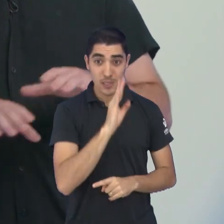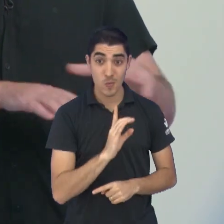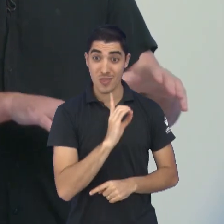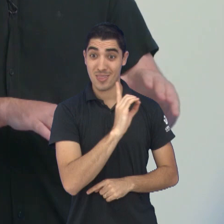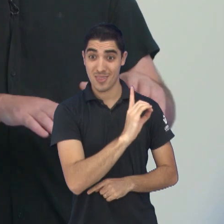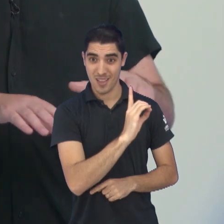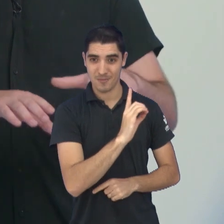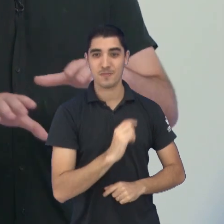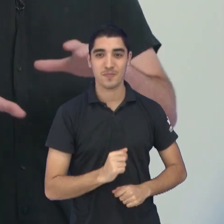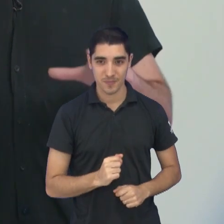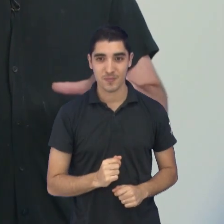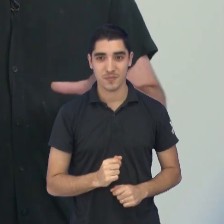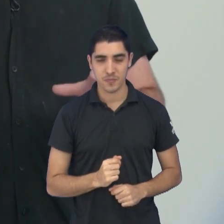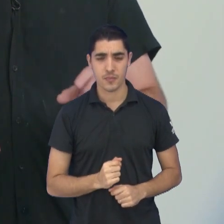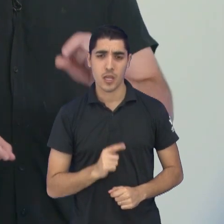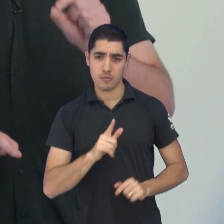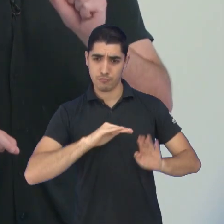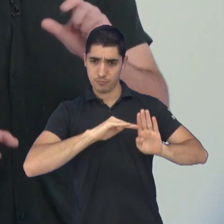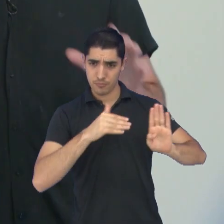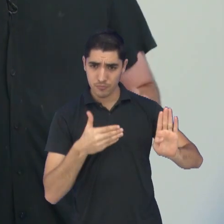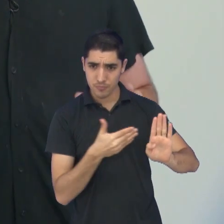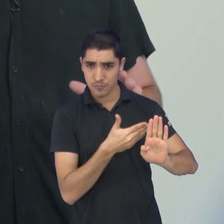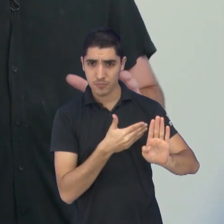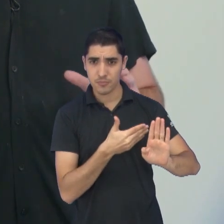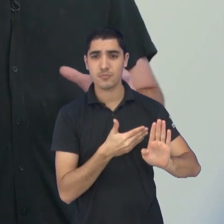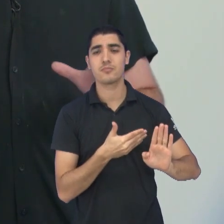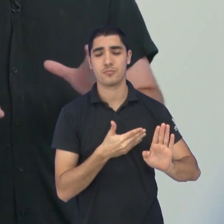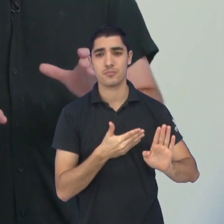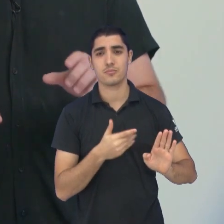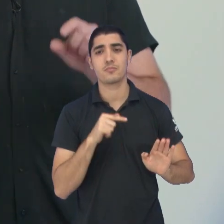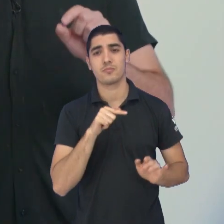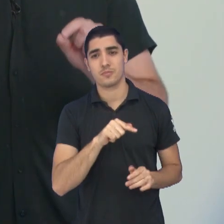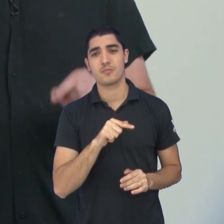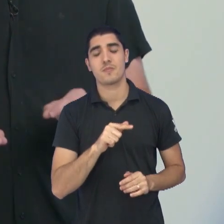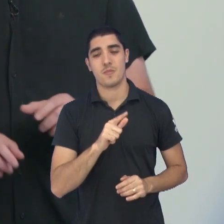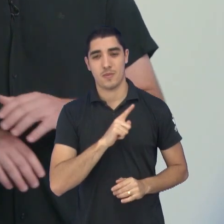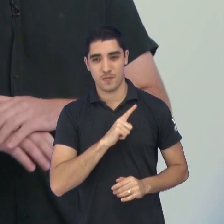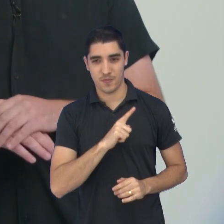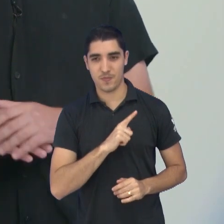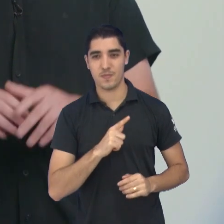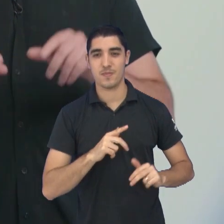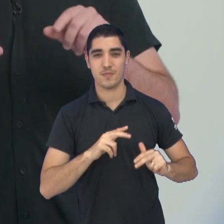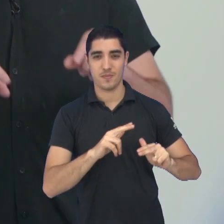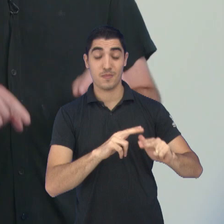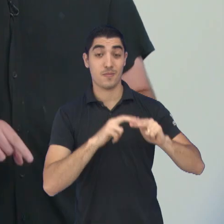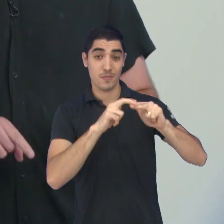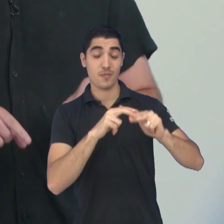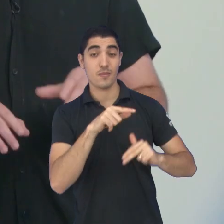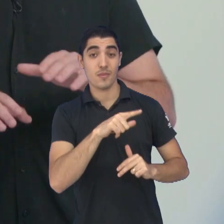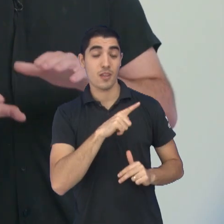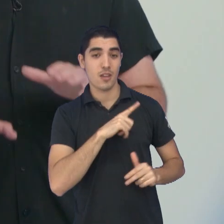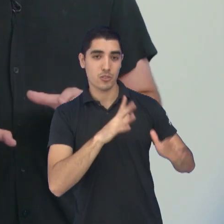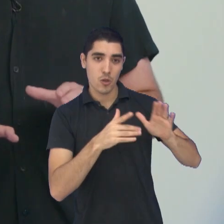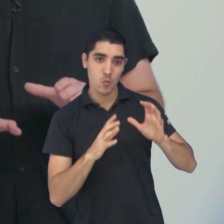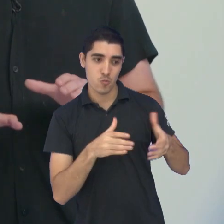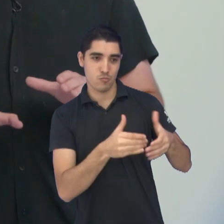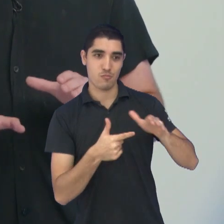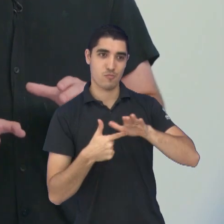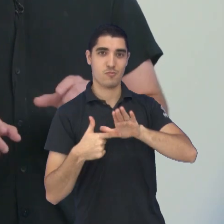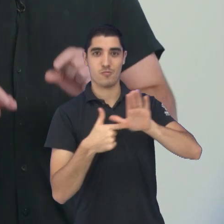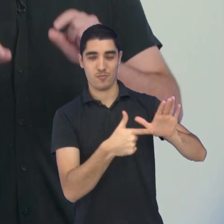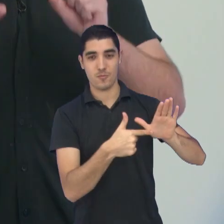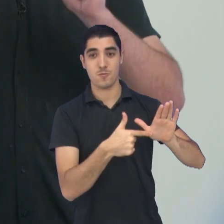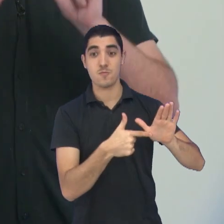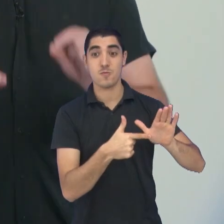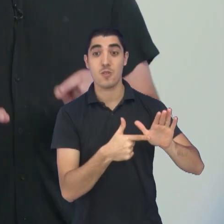Campeonato Brasileiro. Nos bastidores, muita movimentação rolando, hein? Na segunda-feira, o time se reapresentou e o foco da equipe agora